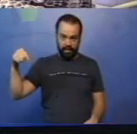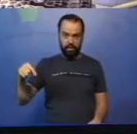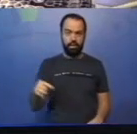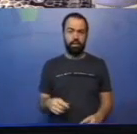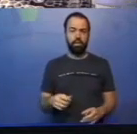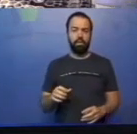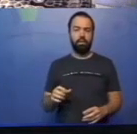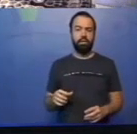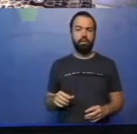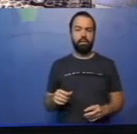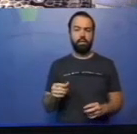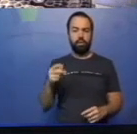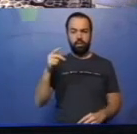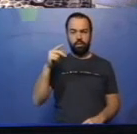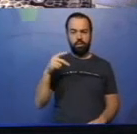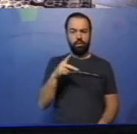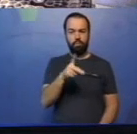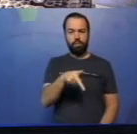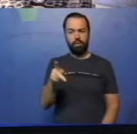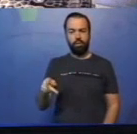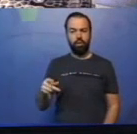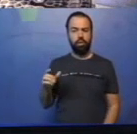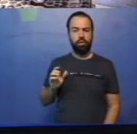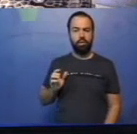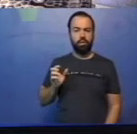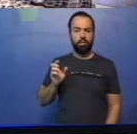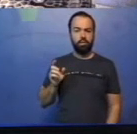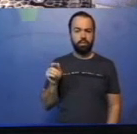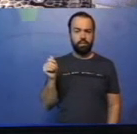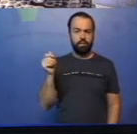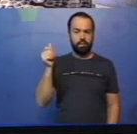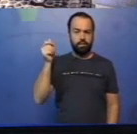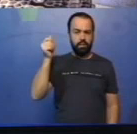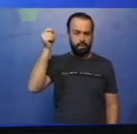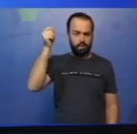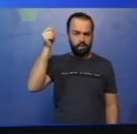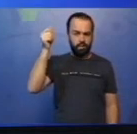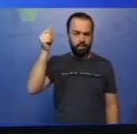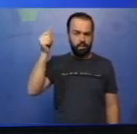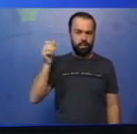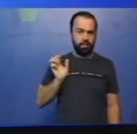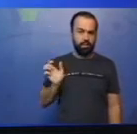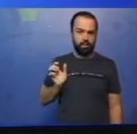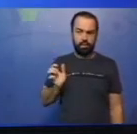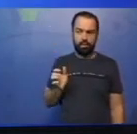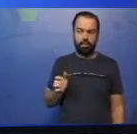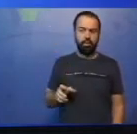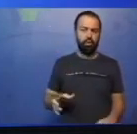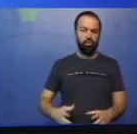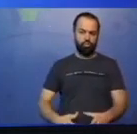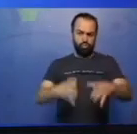de espaços verdes e de edifícios, né, construções mais altas.